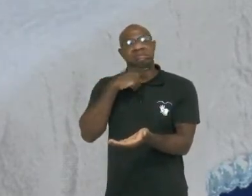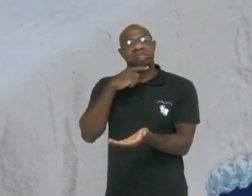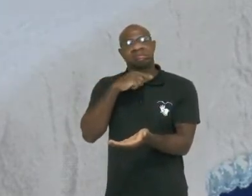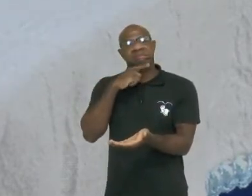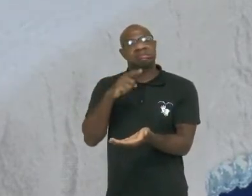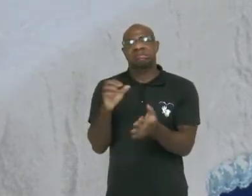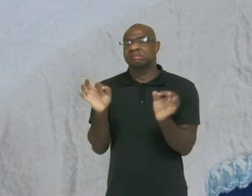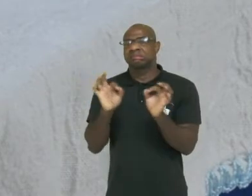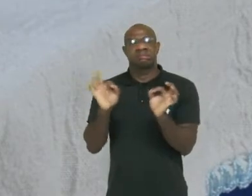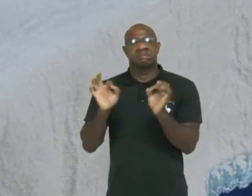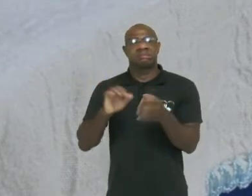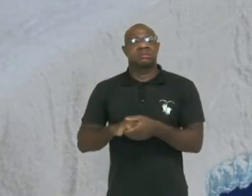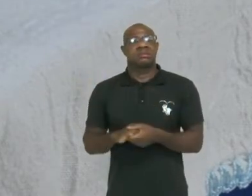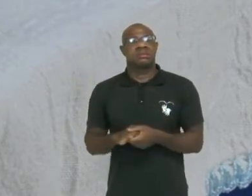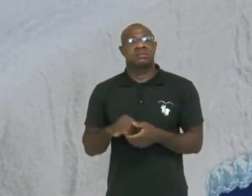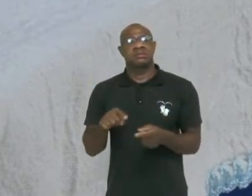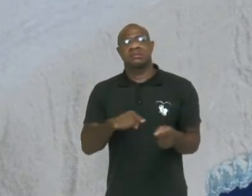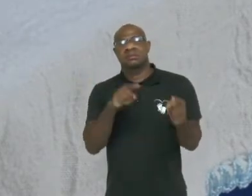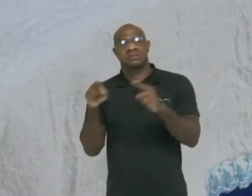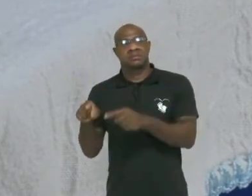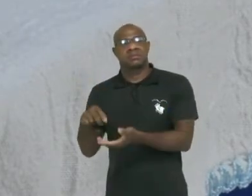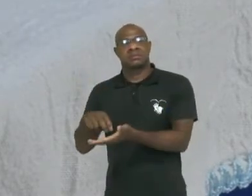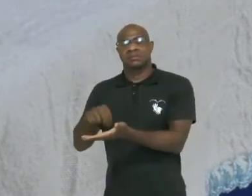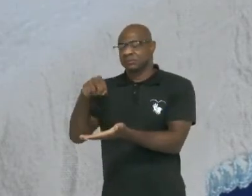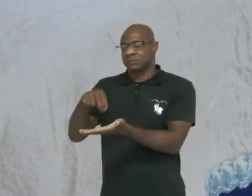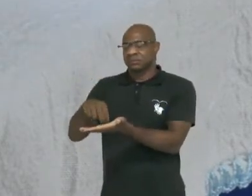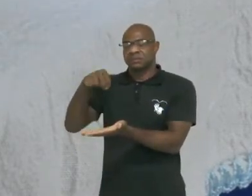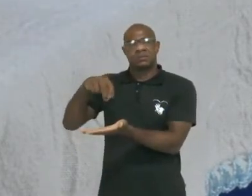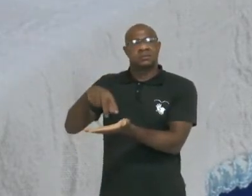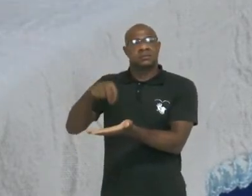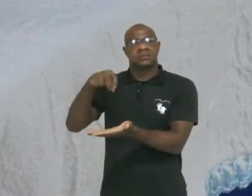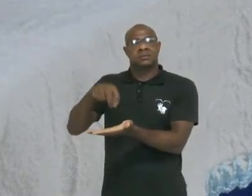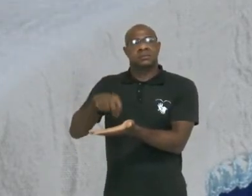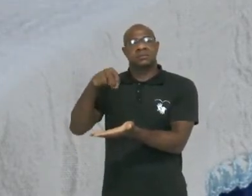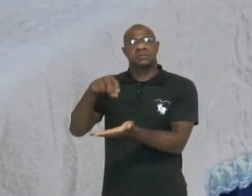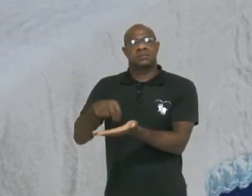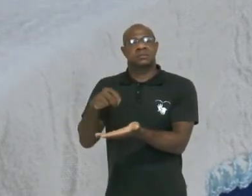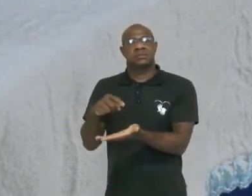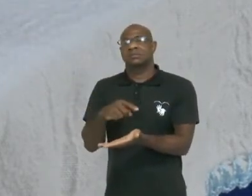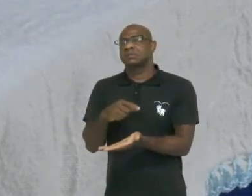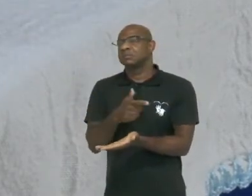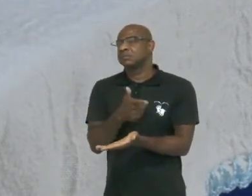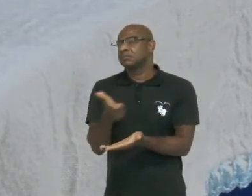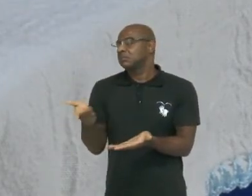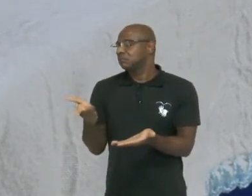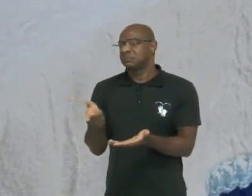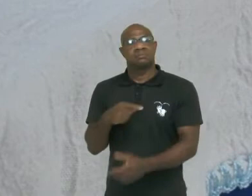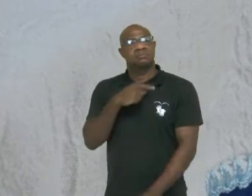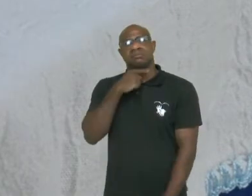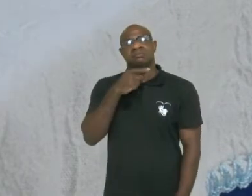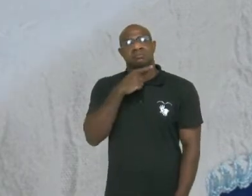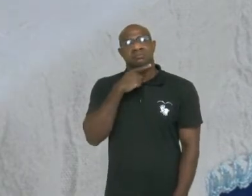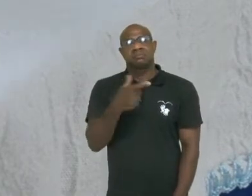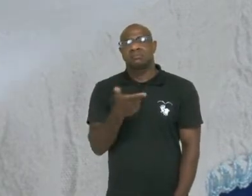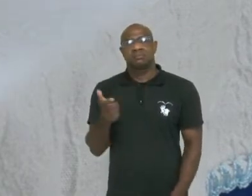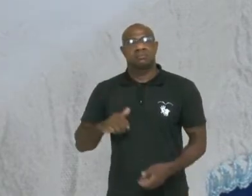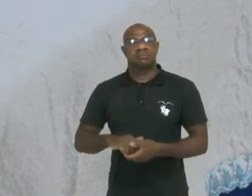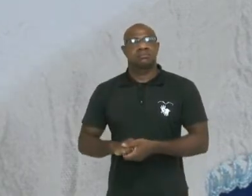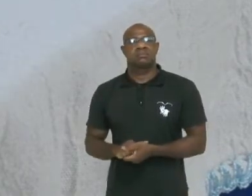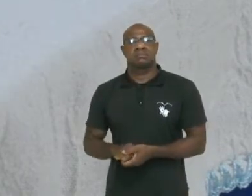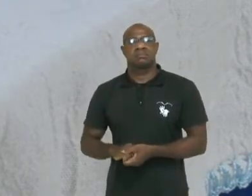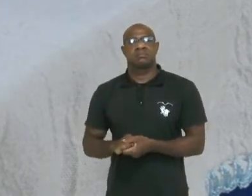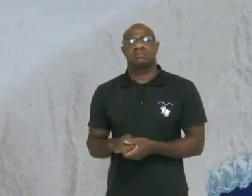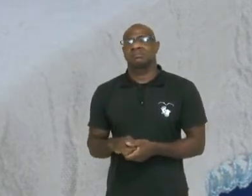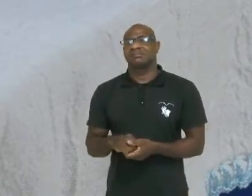Praticamente nada. Bom, vamos tentar esse outro grão aqui? Sem sucesso, não estamos obtendo sucesso. Ou seja,